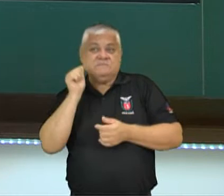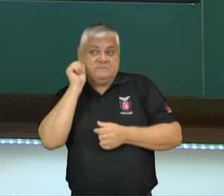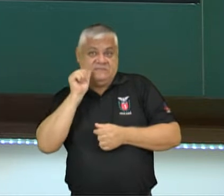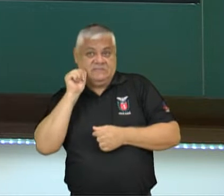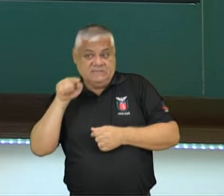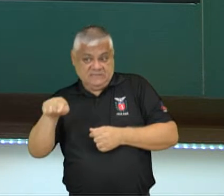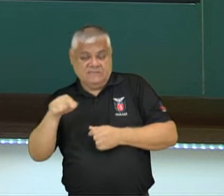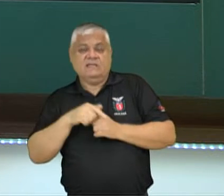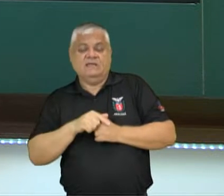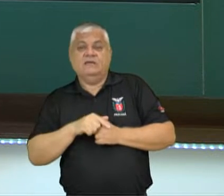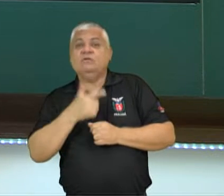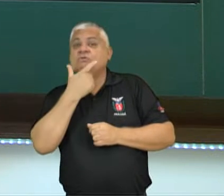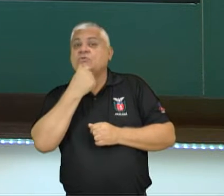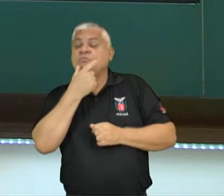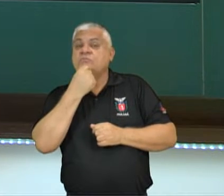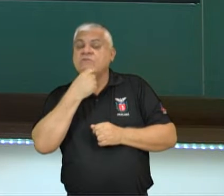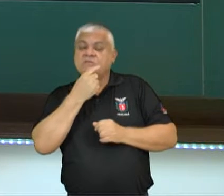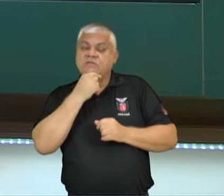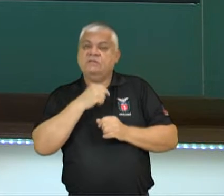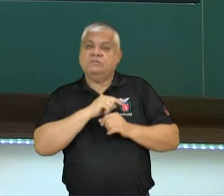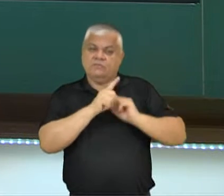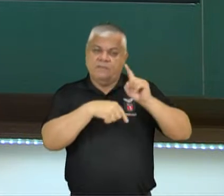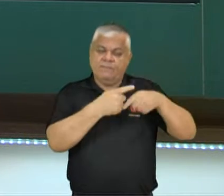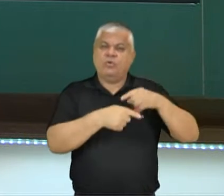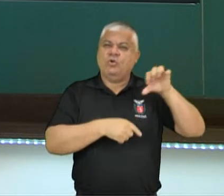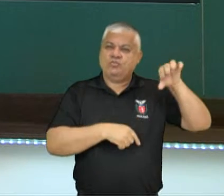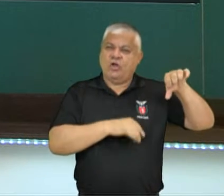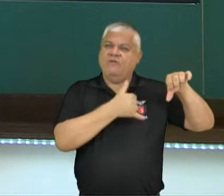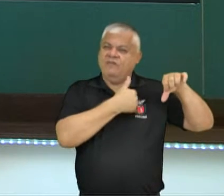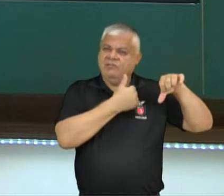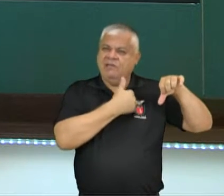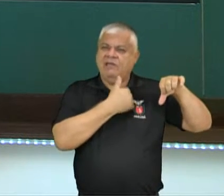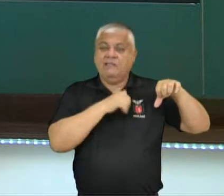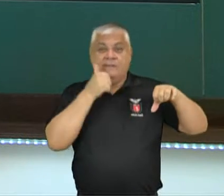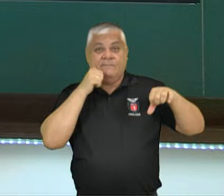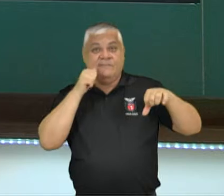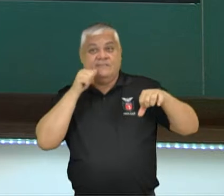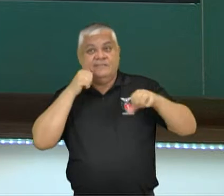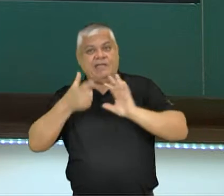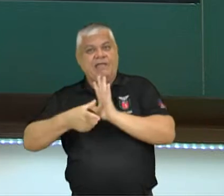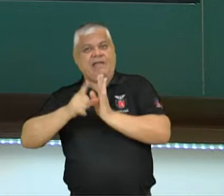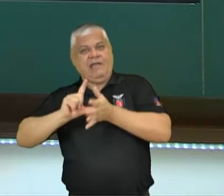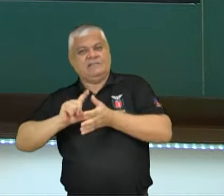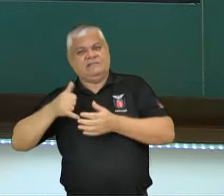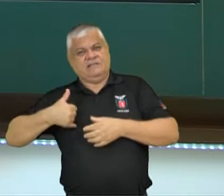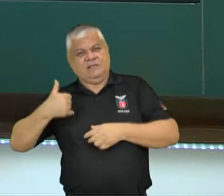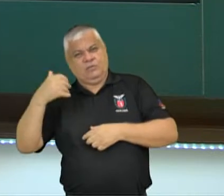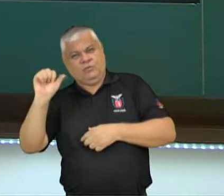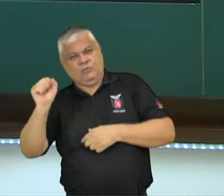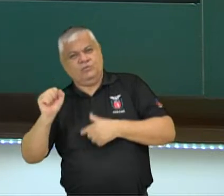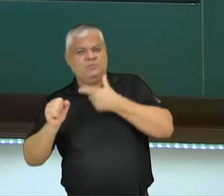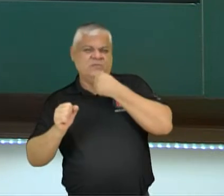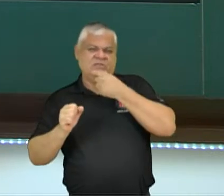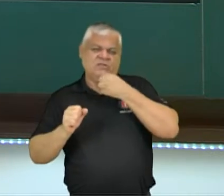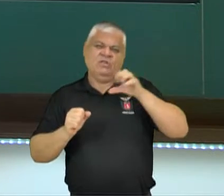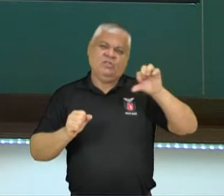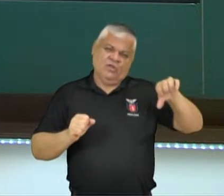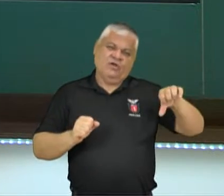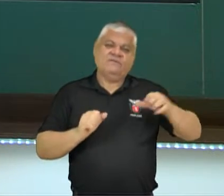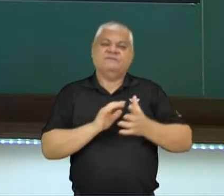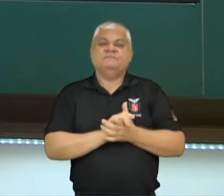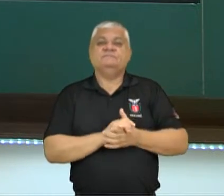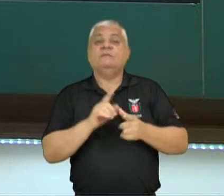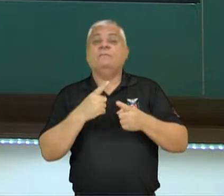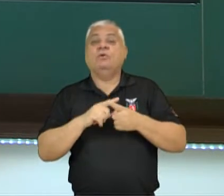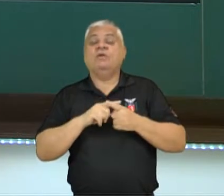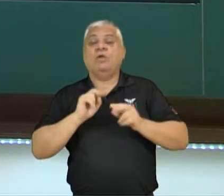meninas, antes dos 8 e nos meninos, antes dos 9, tá? Então, isso tudo, como eu já falei, por